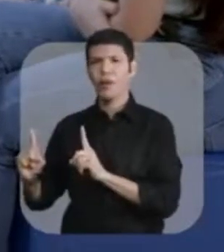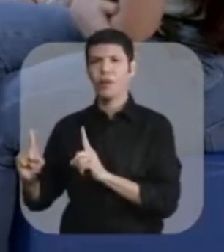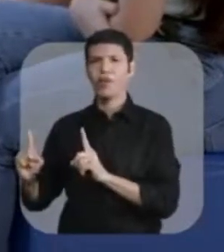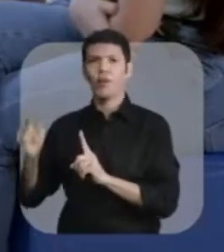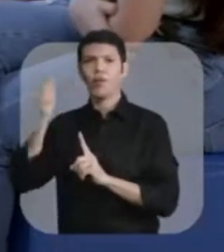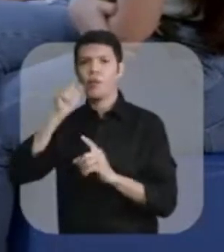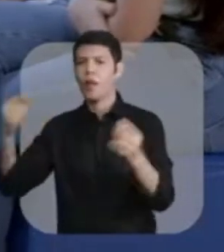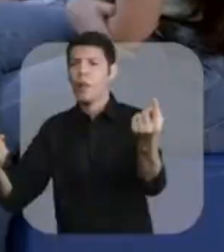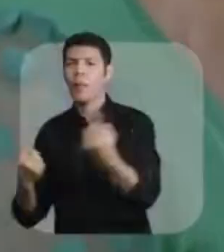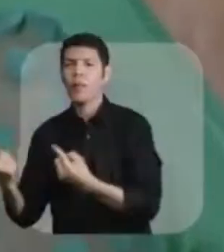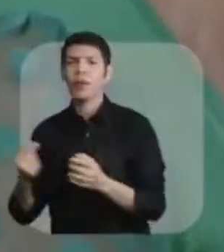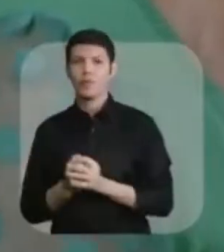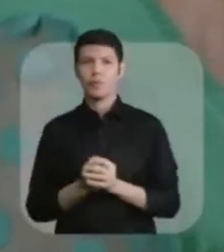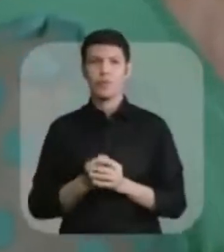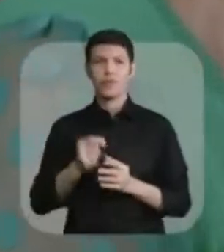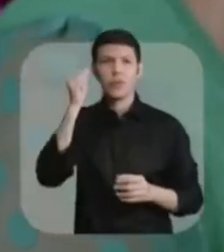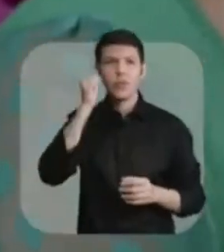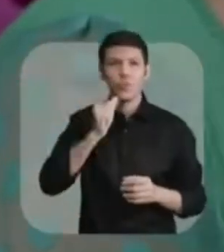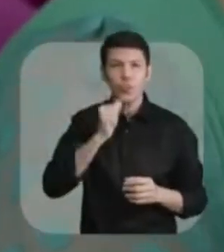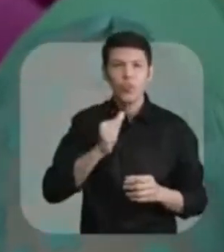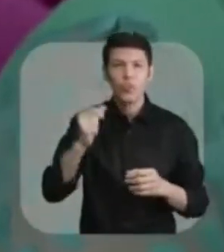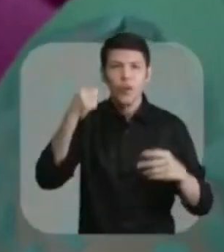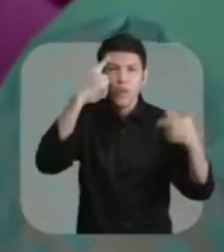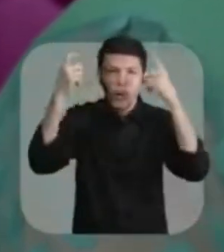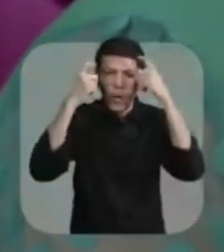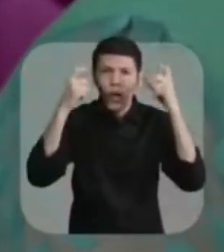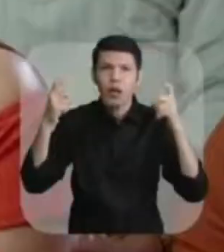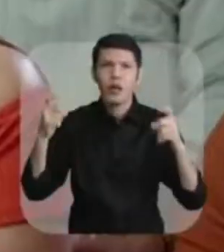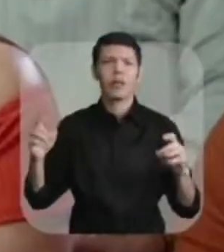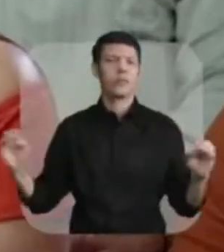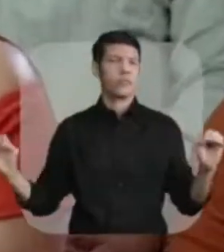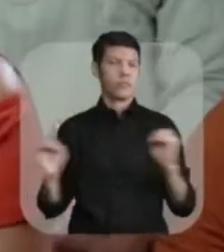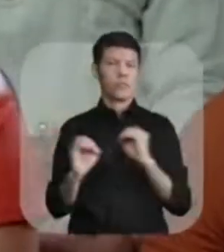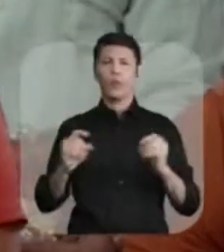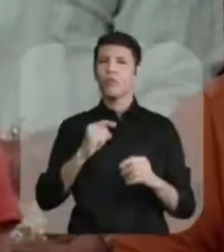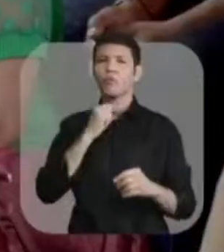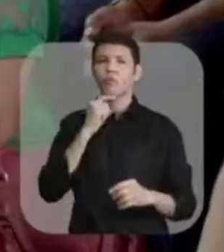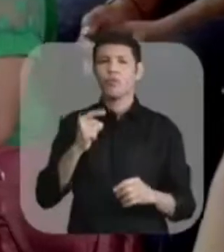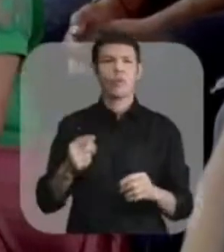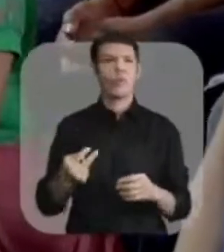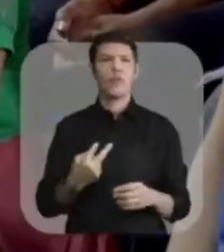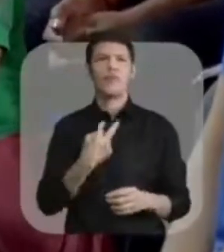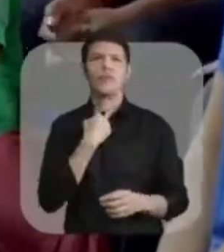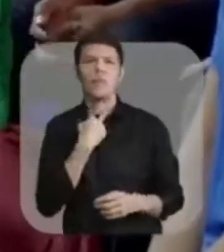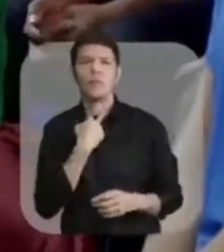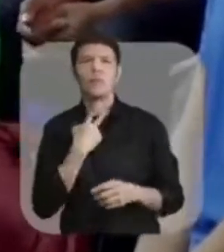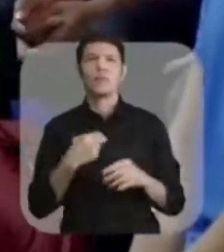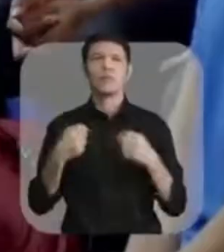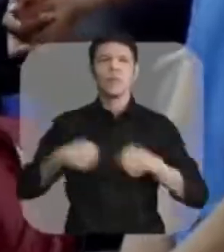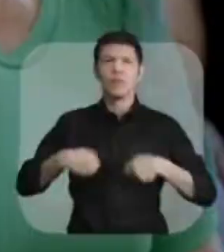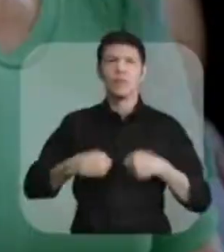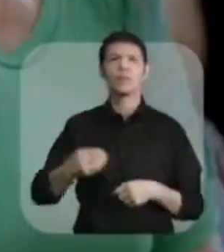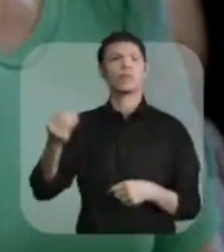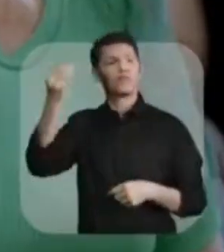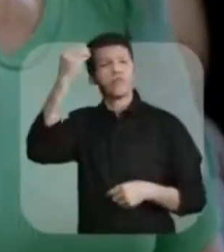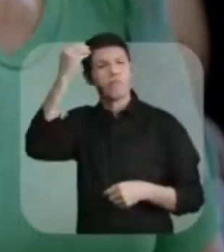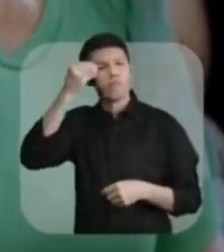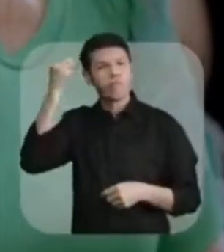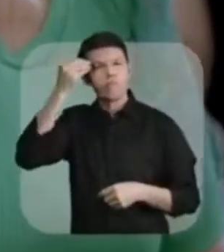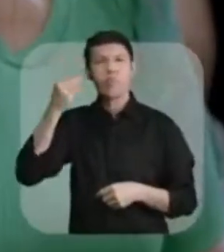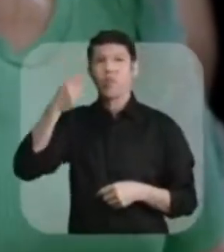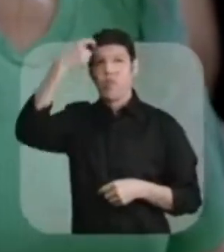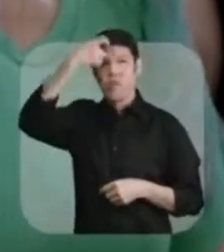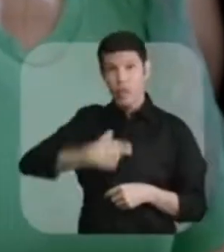social dentro da delegacia. Nenhuma mulher deveria passar por nenhum tipo de violência. E aí não adianta fazer discurso, tem que saber